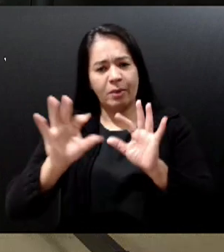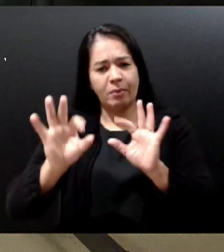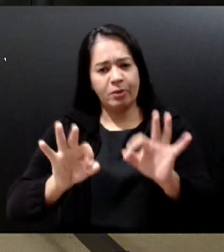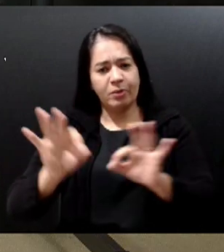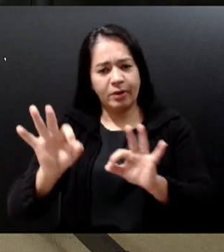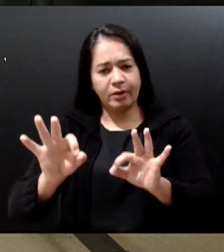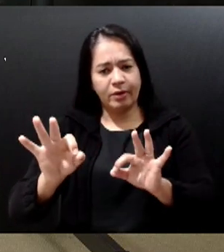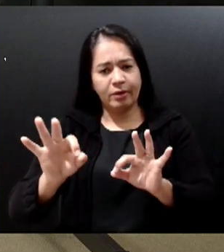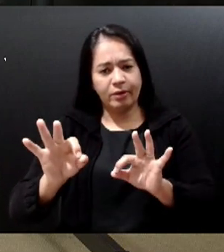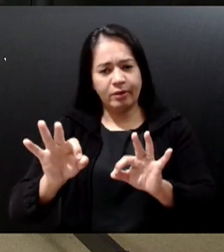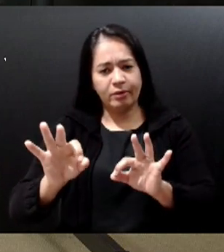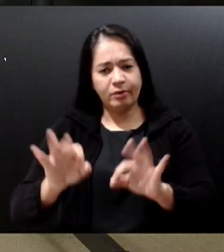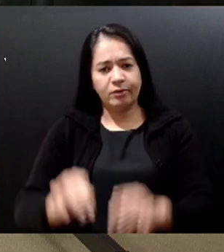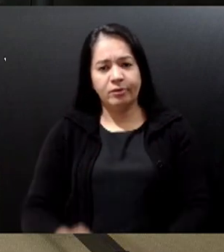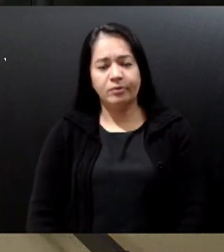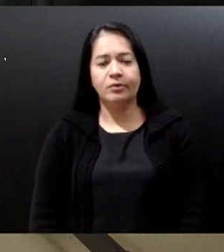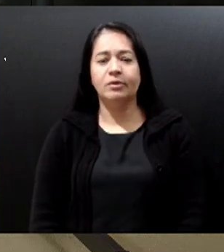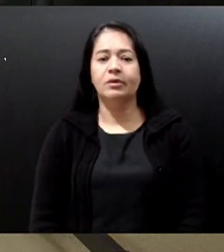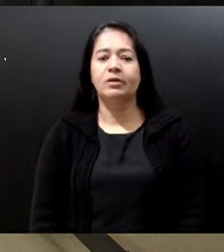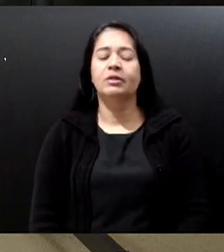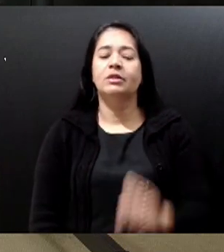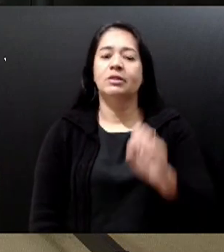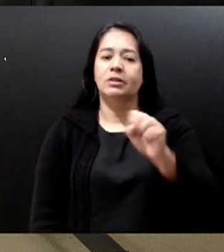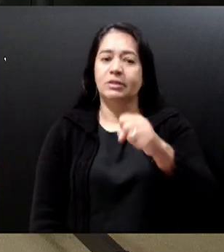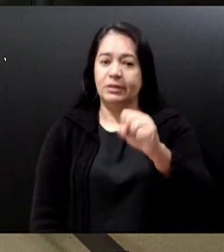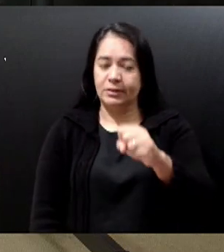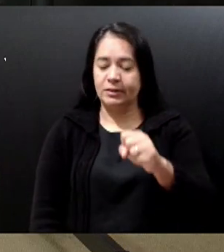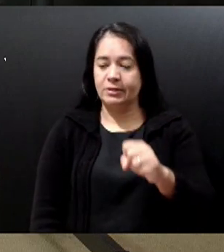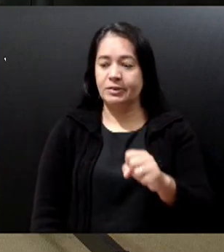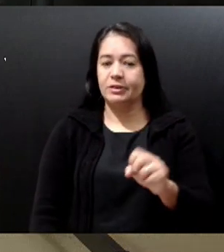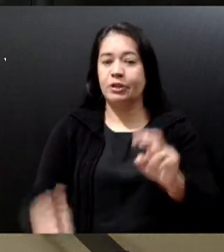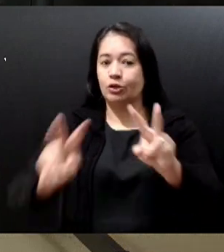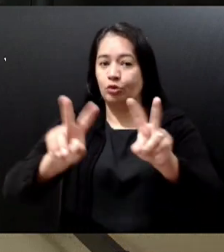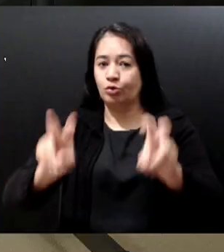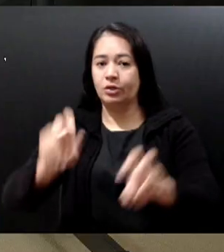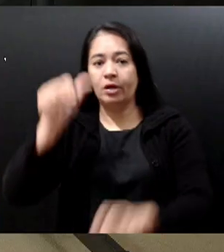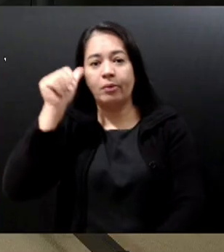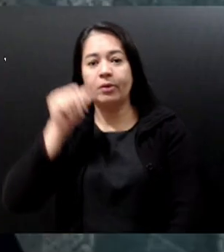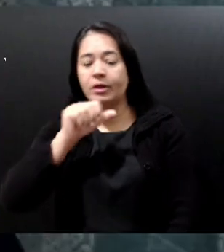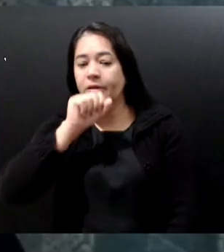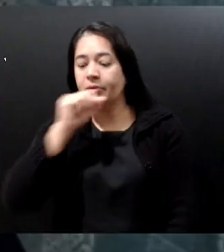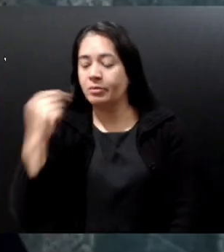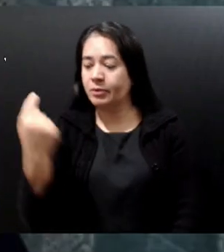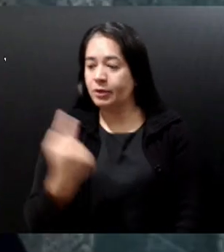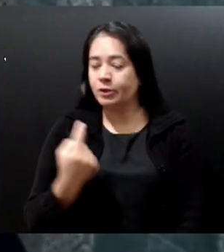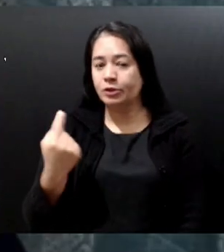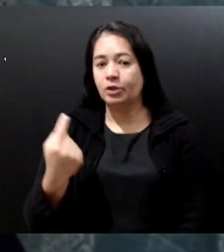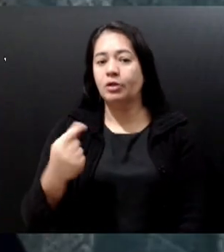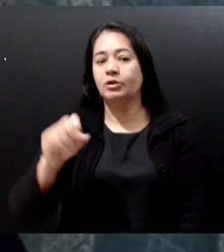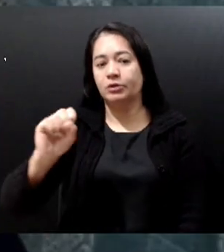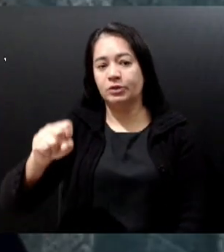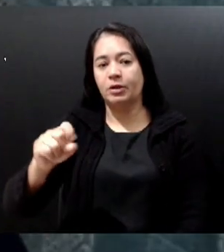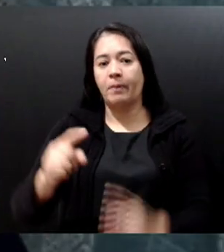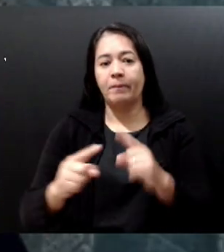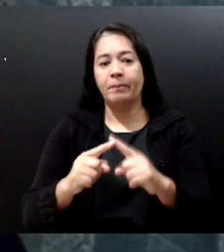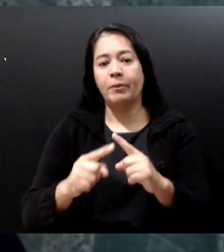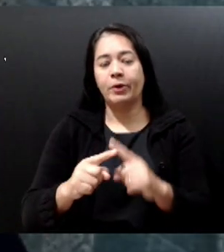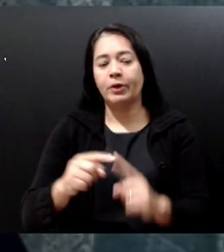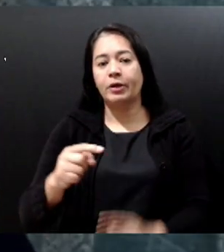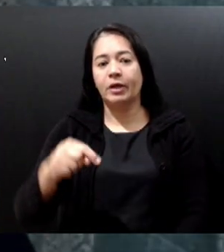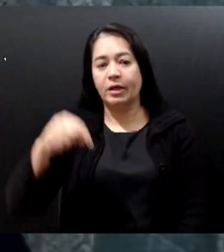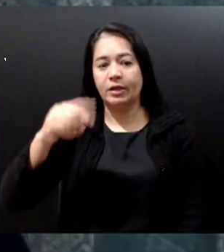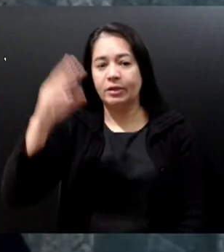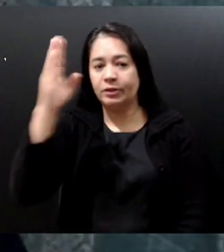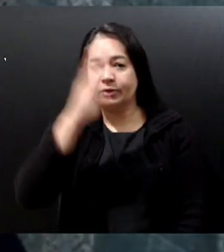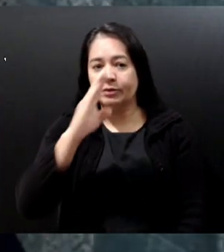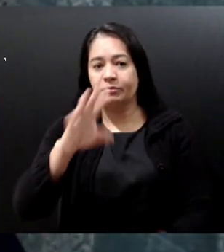Sim, na questão das mães solo, sim. Primeiro porque o Brasil ele é formado basicamente, principalmente